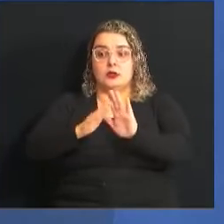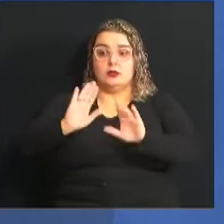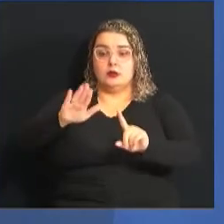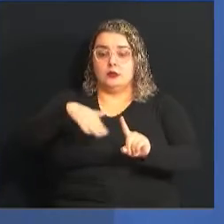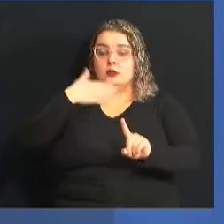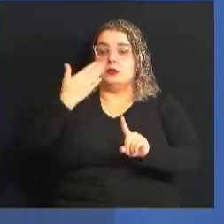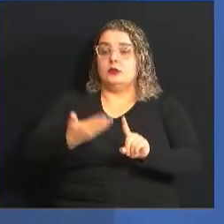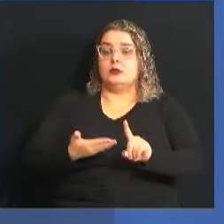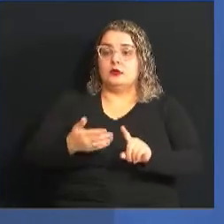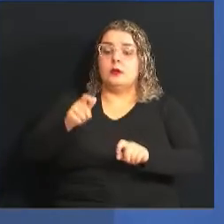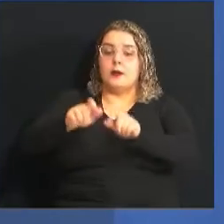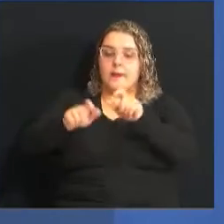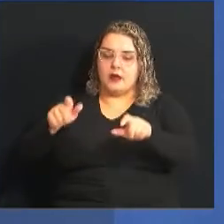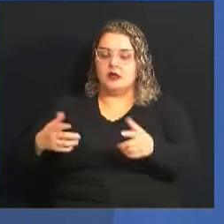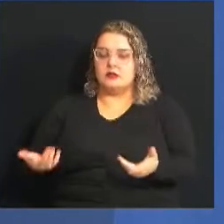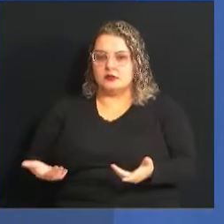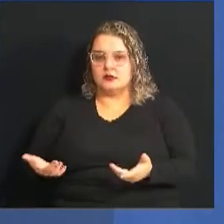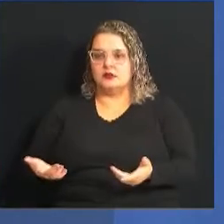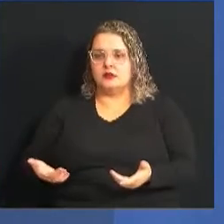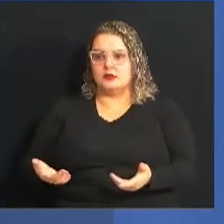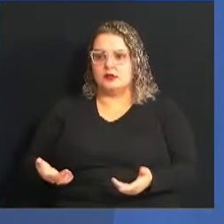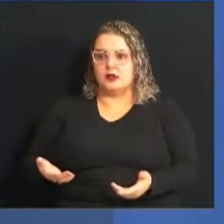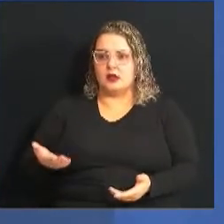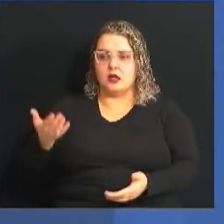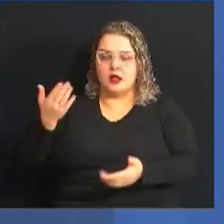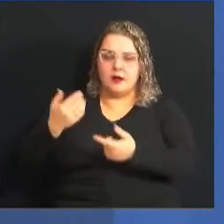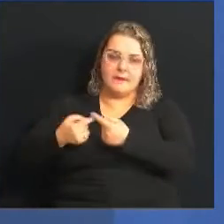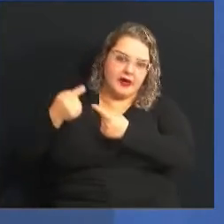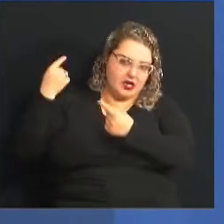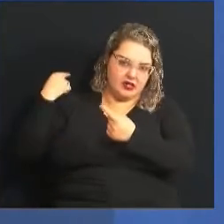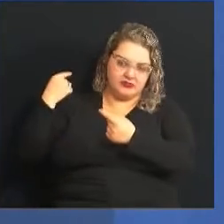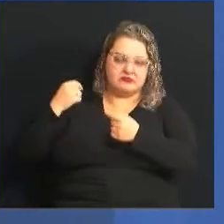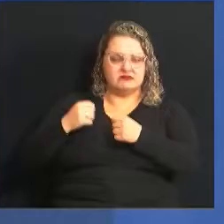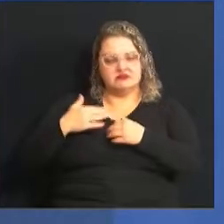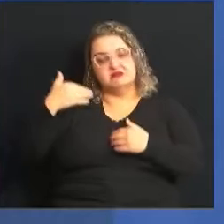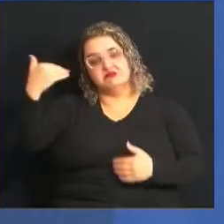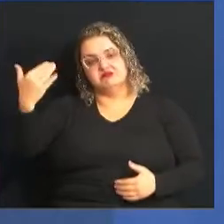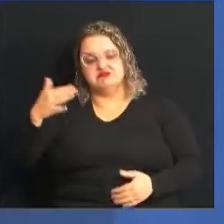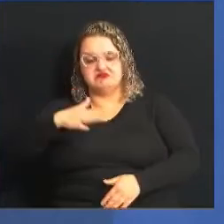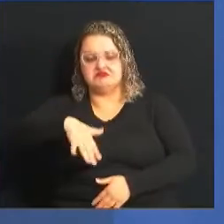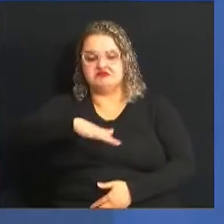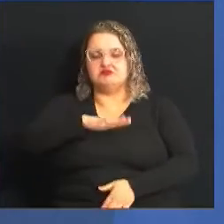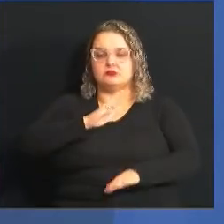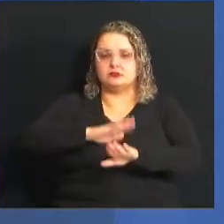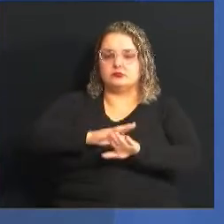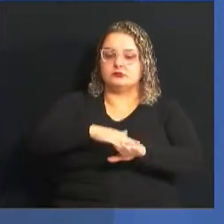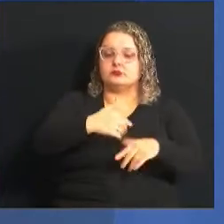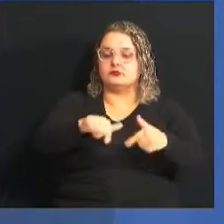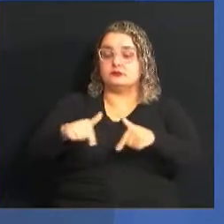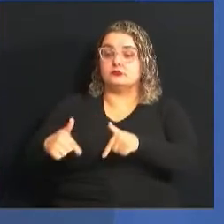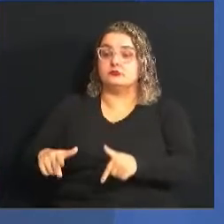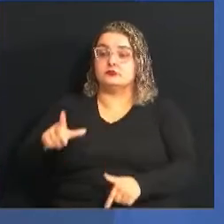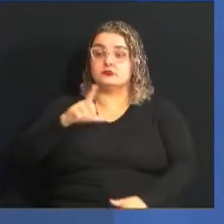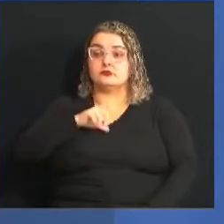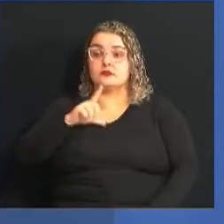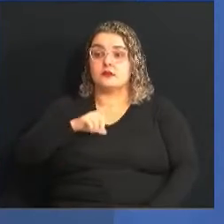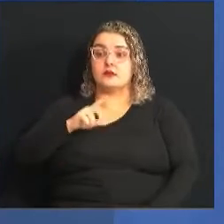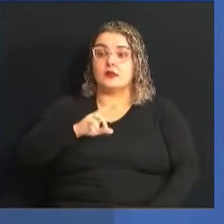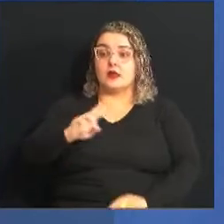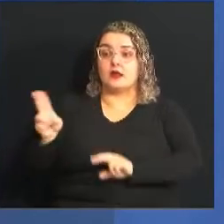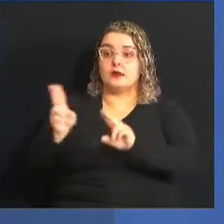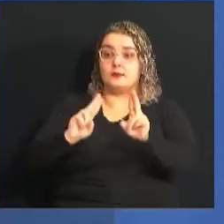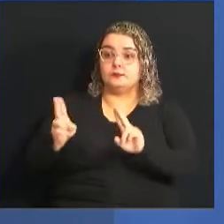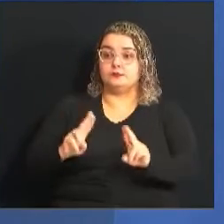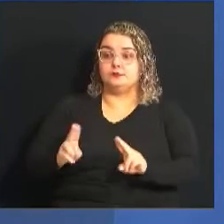a personalidades que foram destaque em suas áreas de atuação e também nós temos a nomeação de